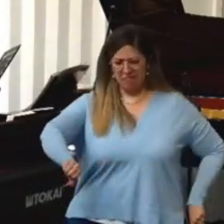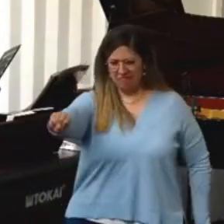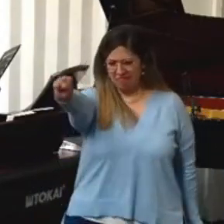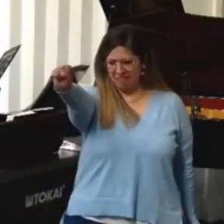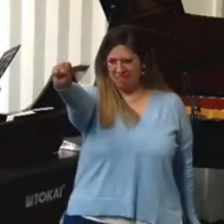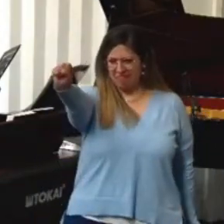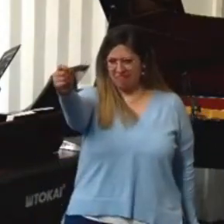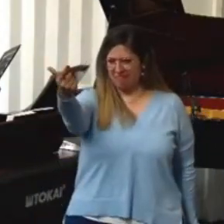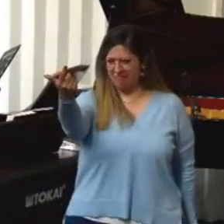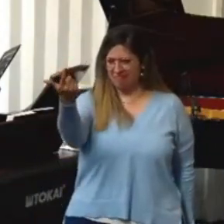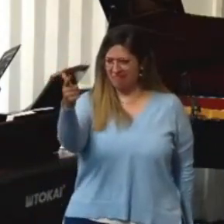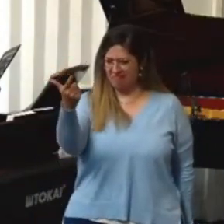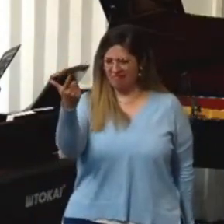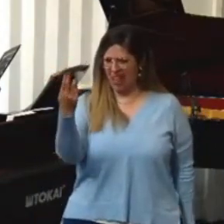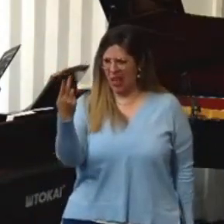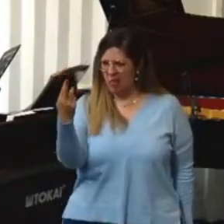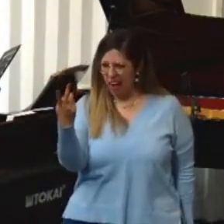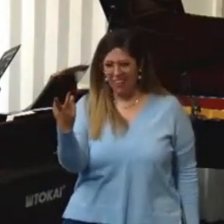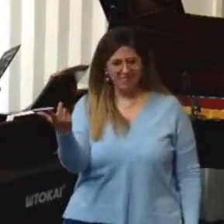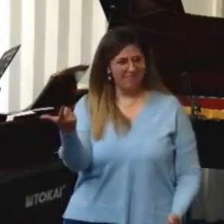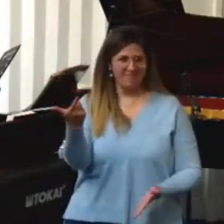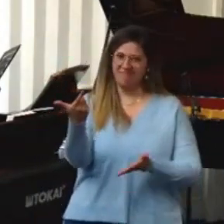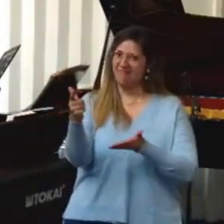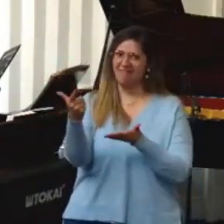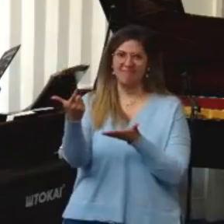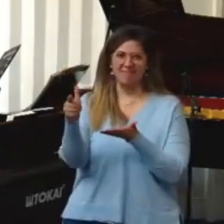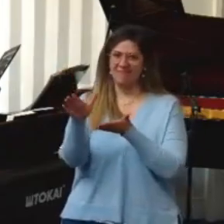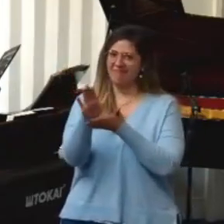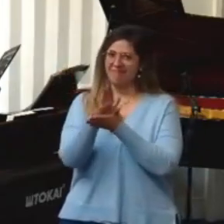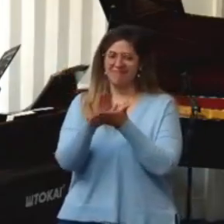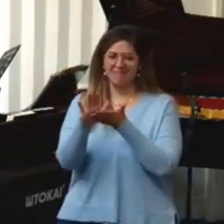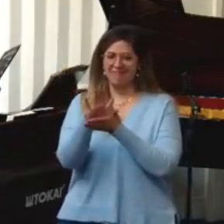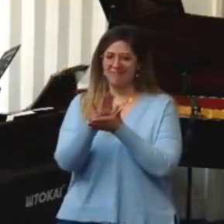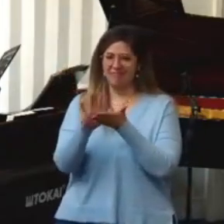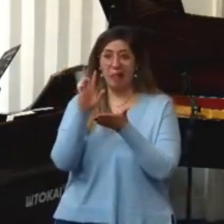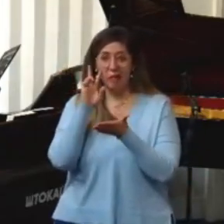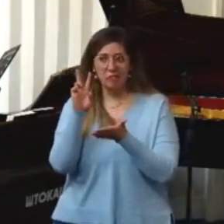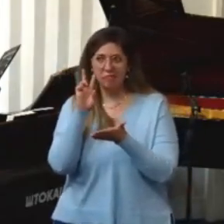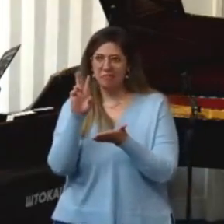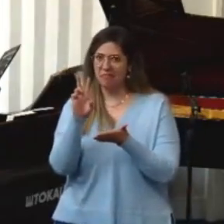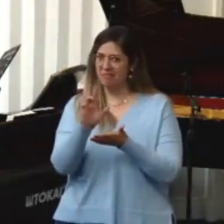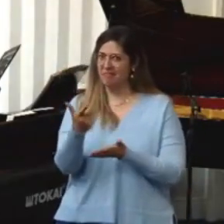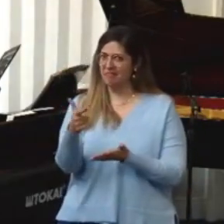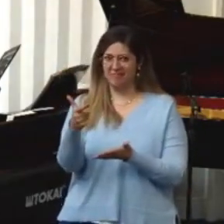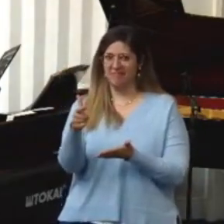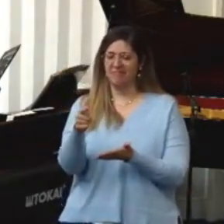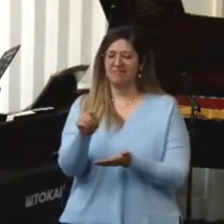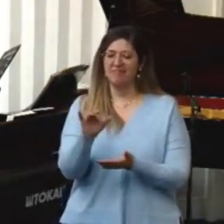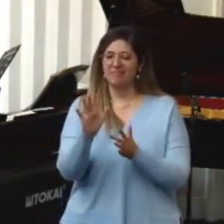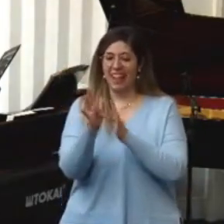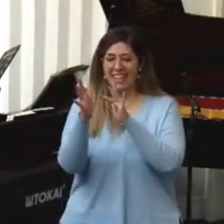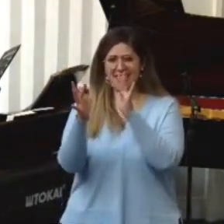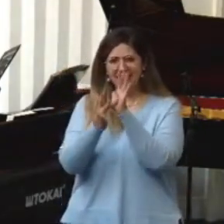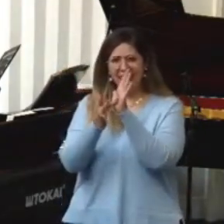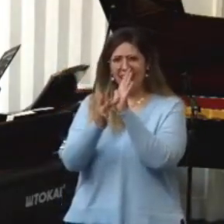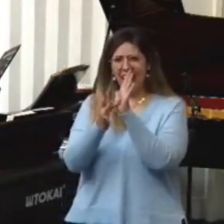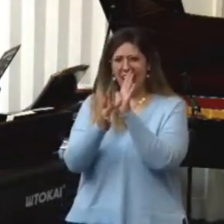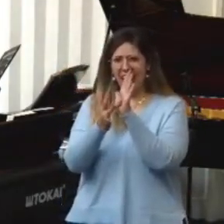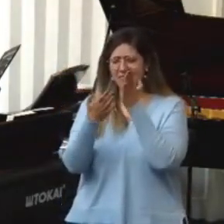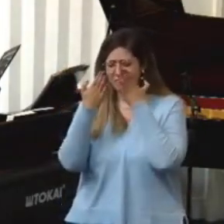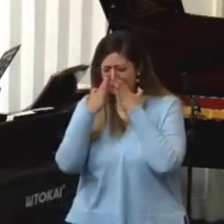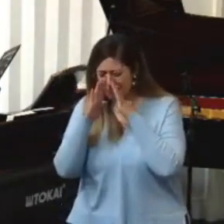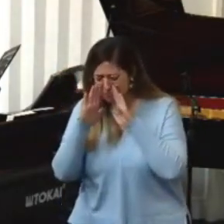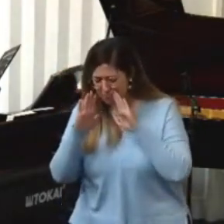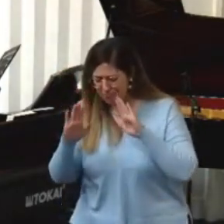herói da Marvel, como um herói da DC, ou como outros heróis que nós vemos. Cristo foi